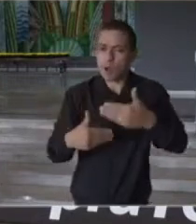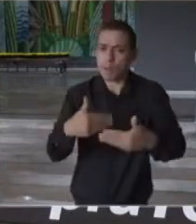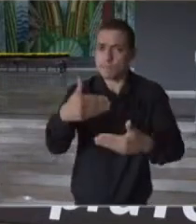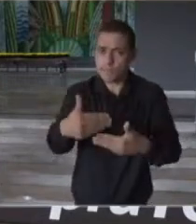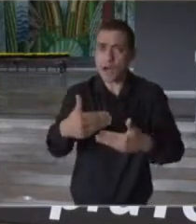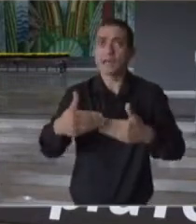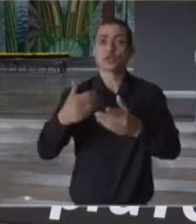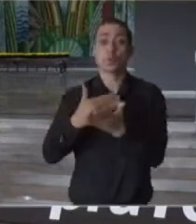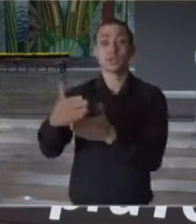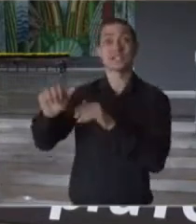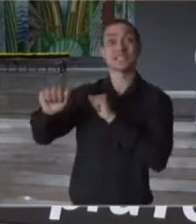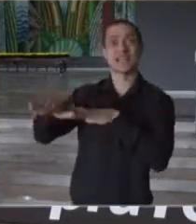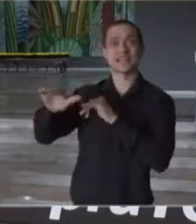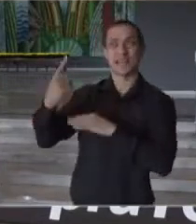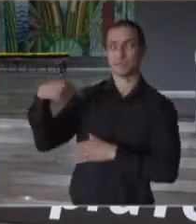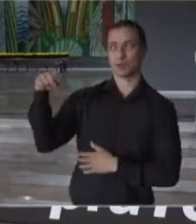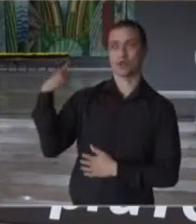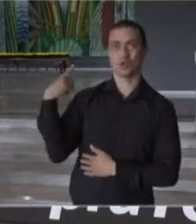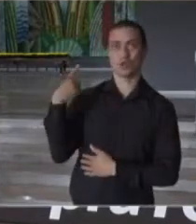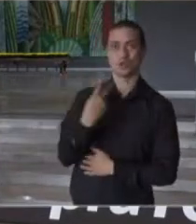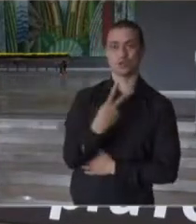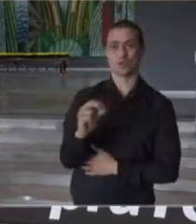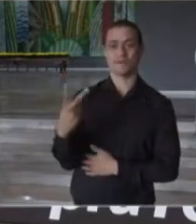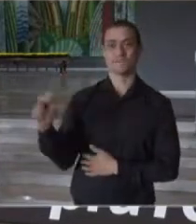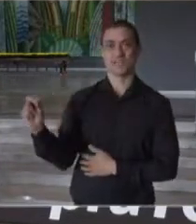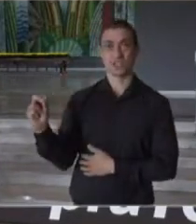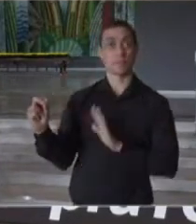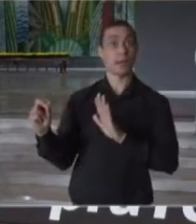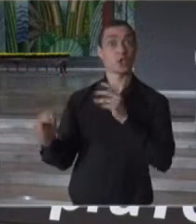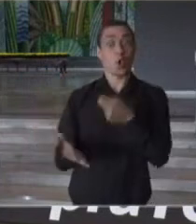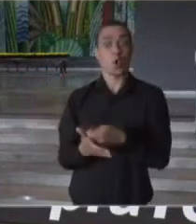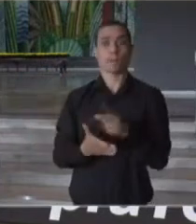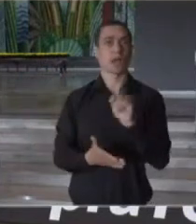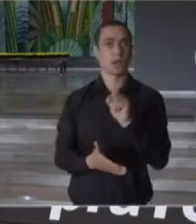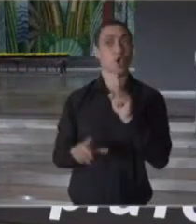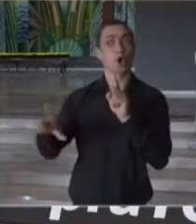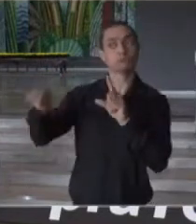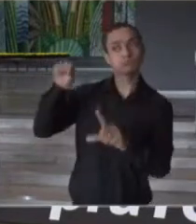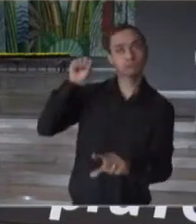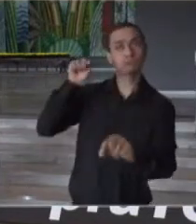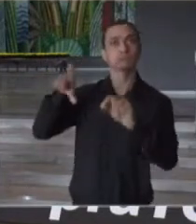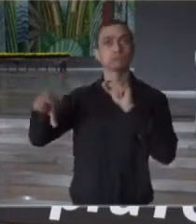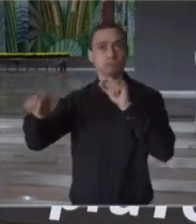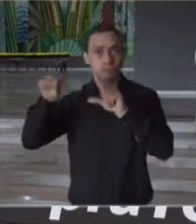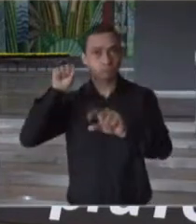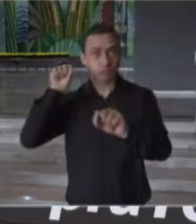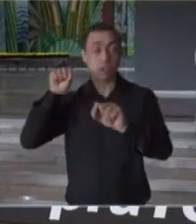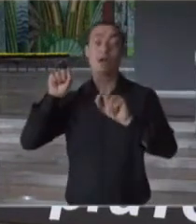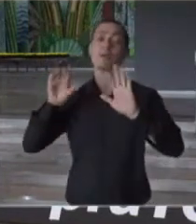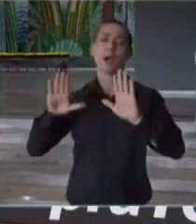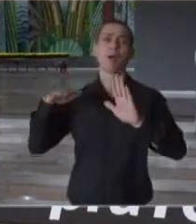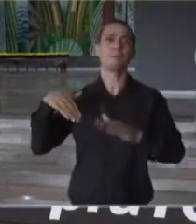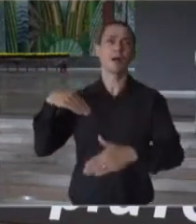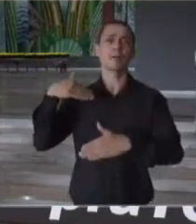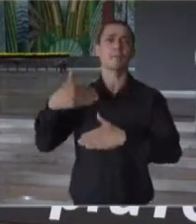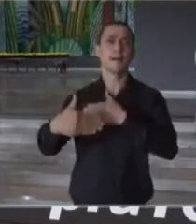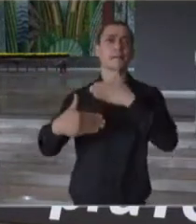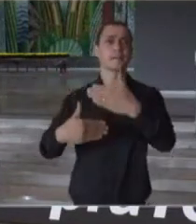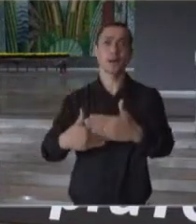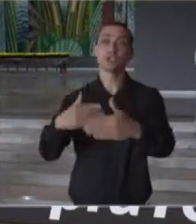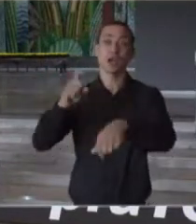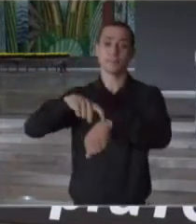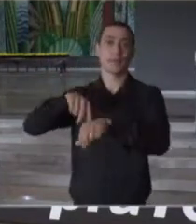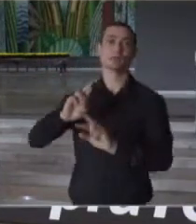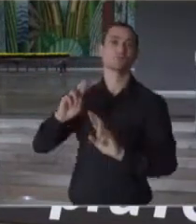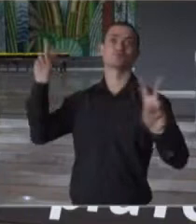8 de setembro, eram opcionais naquela época, inclusive para a própria escola, mas com isso fomos vivendo vários